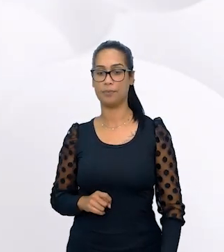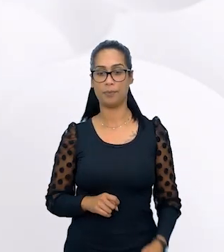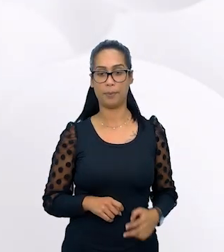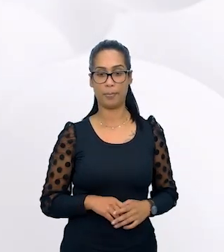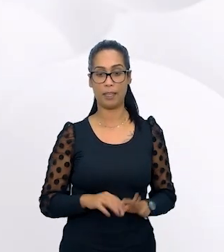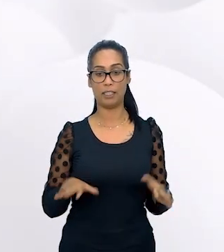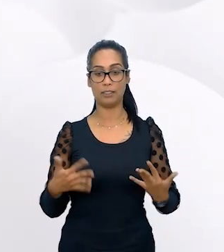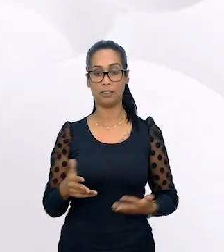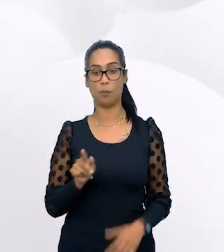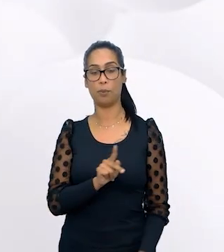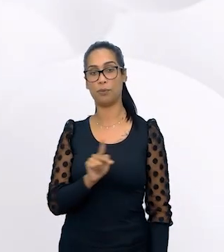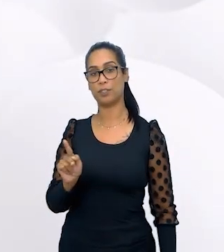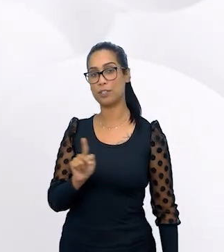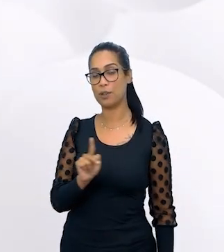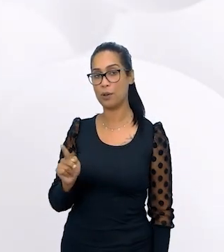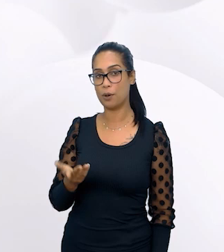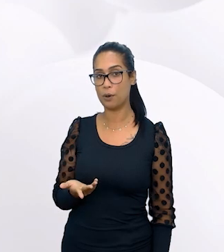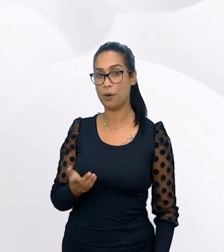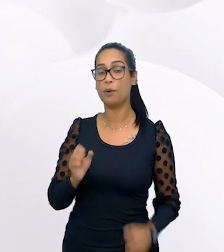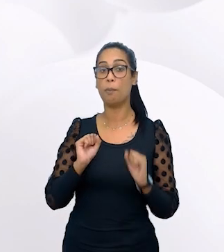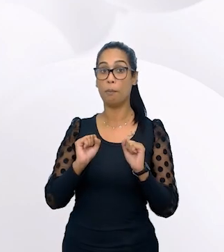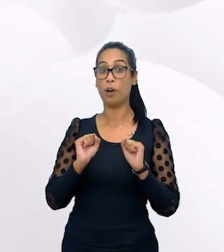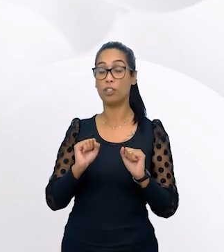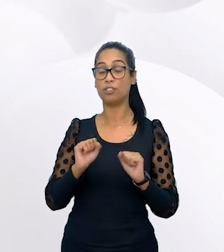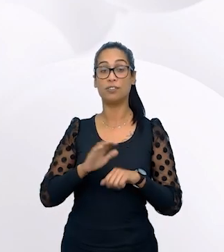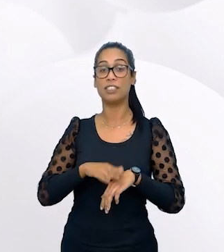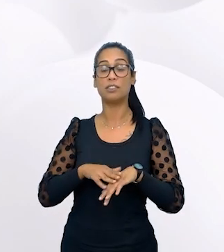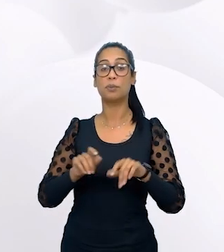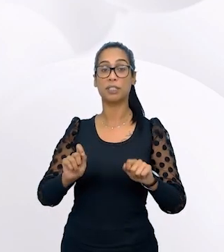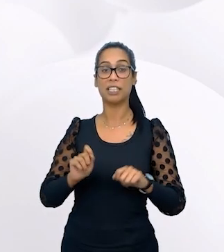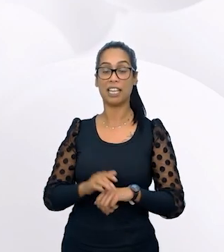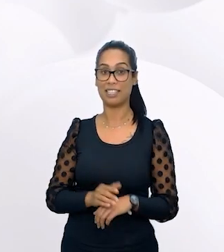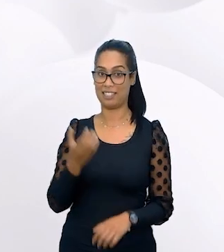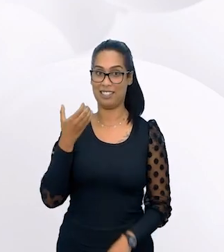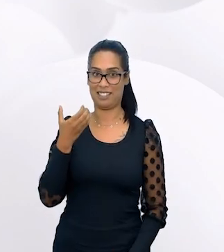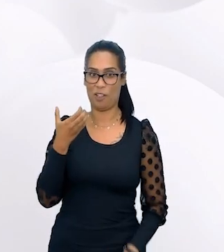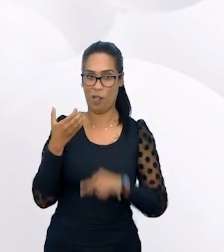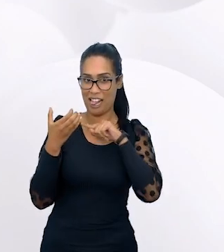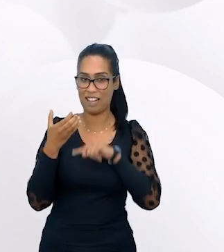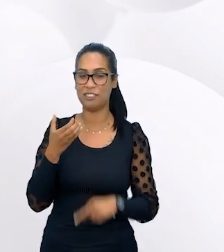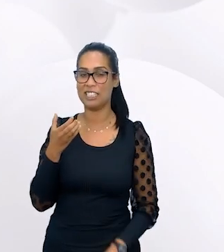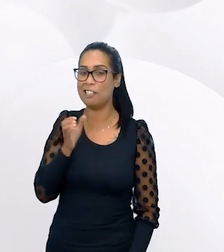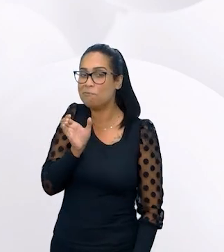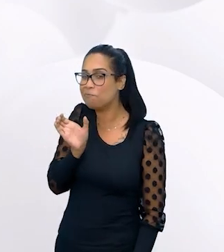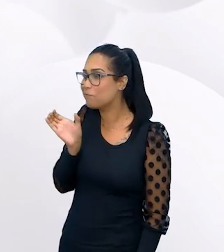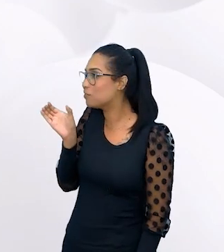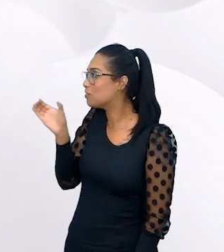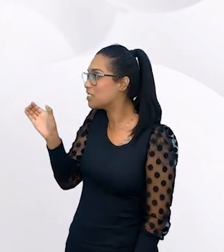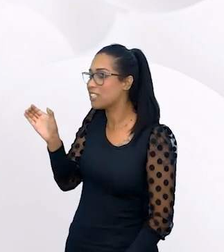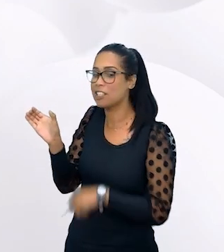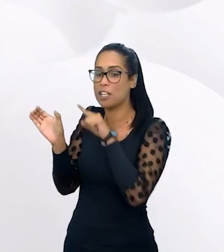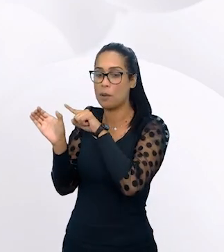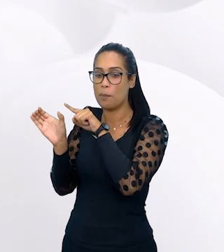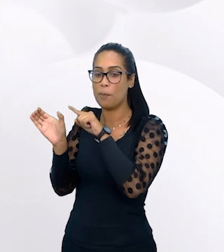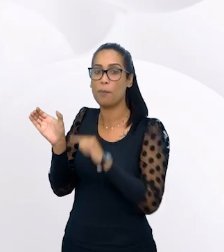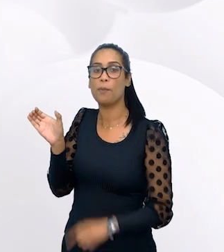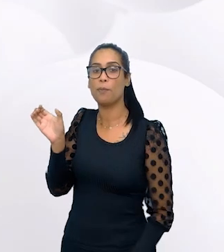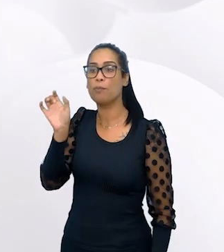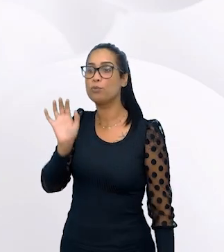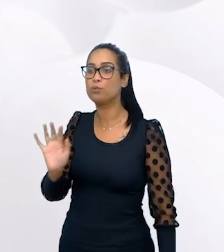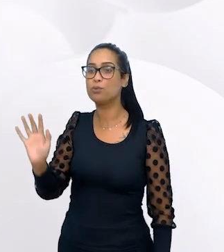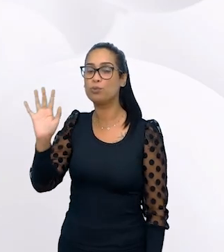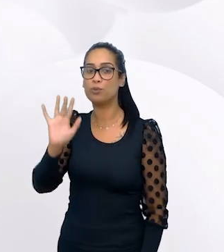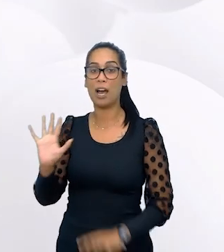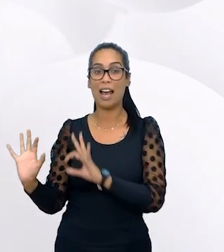e professora, você pode apontar a câmera do seu celular para a tela que está aqui, né? E assistir o vídeo